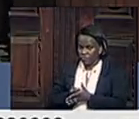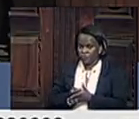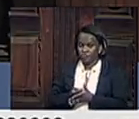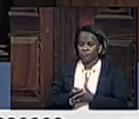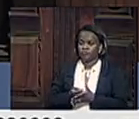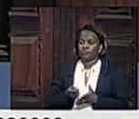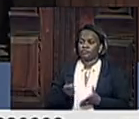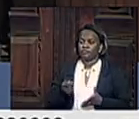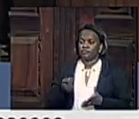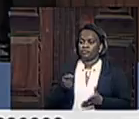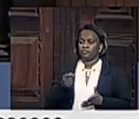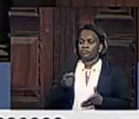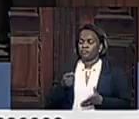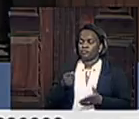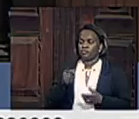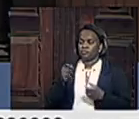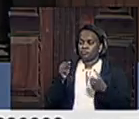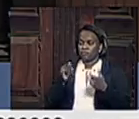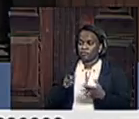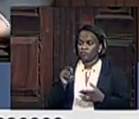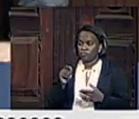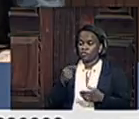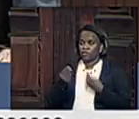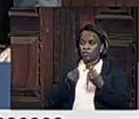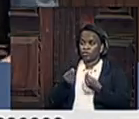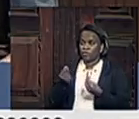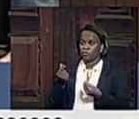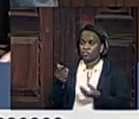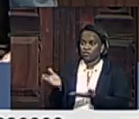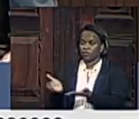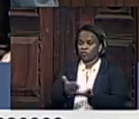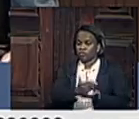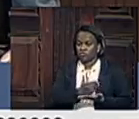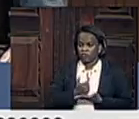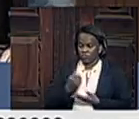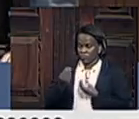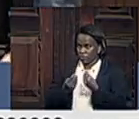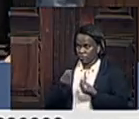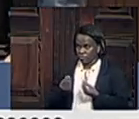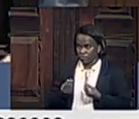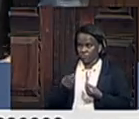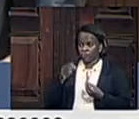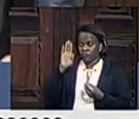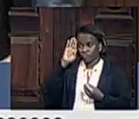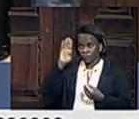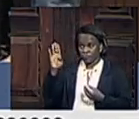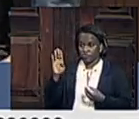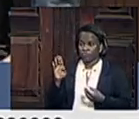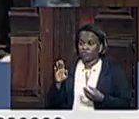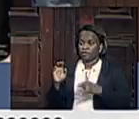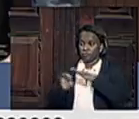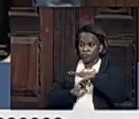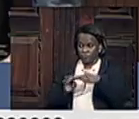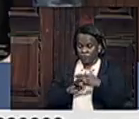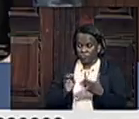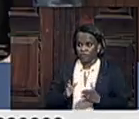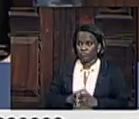sobre a forma de recolhimento dos impostos, especialmente nas concessionárias.